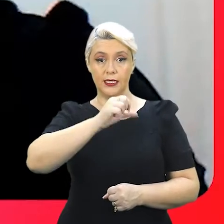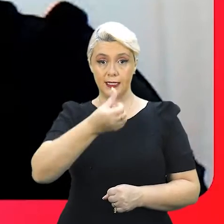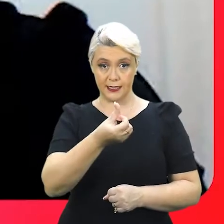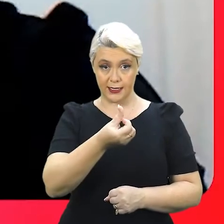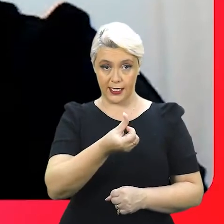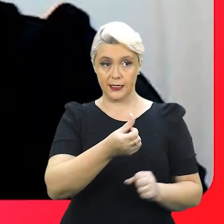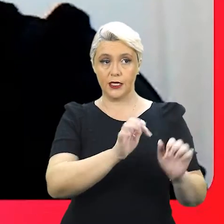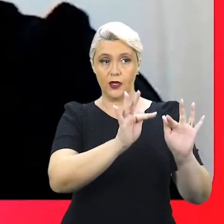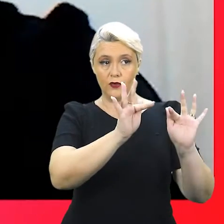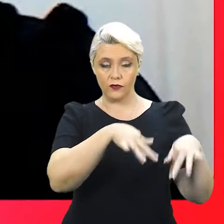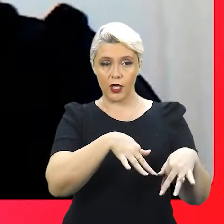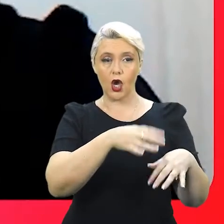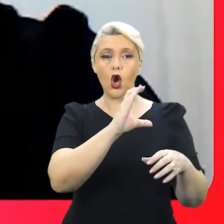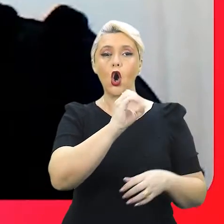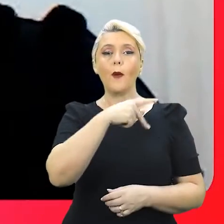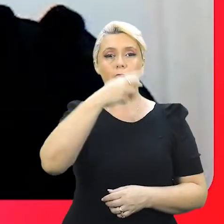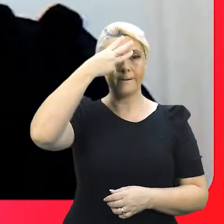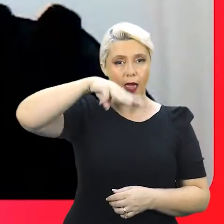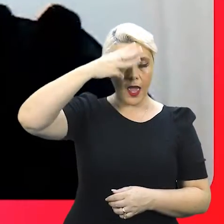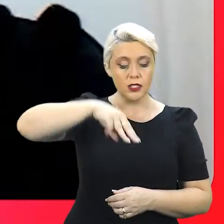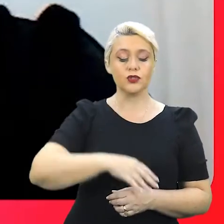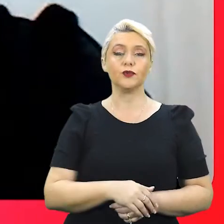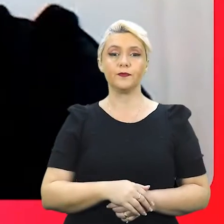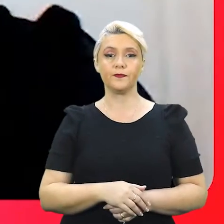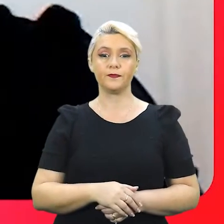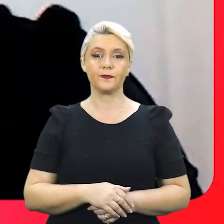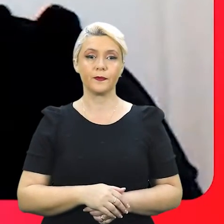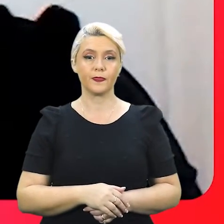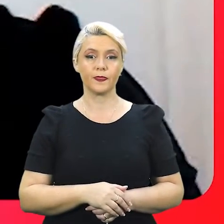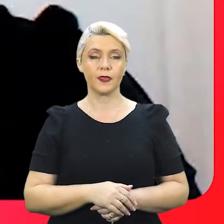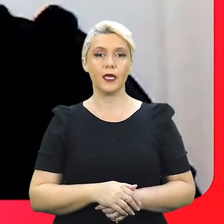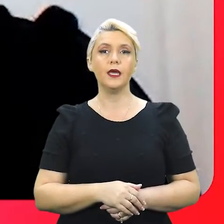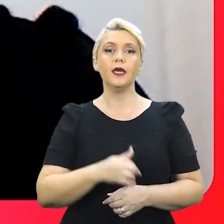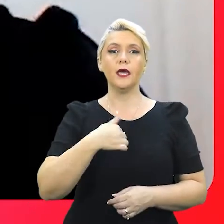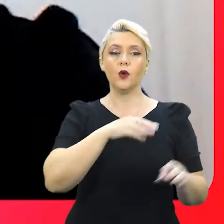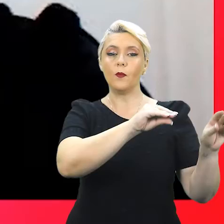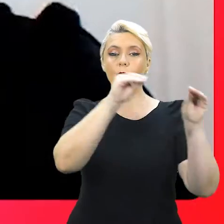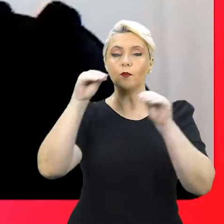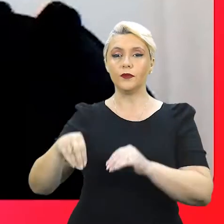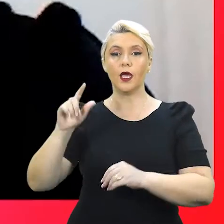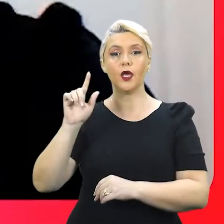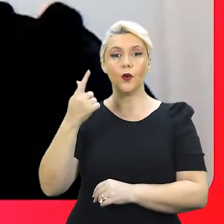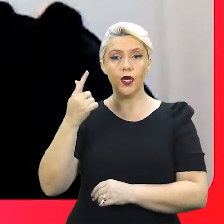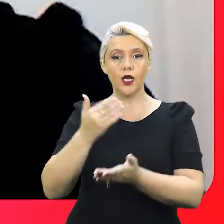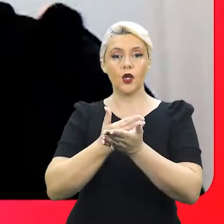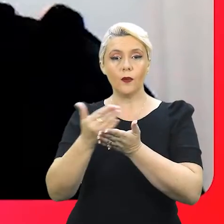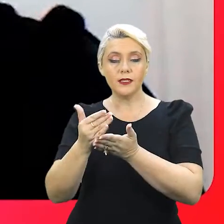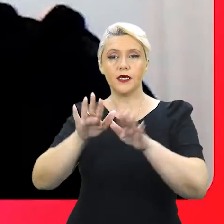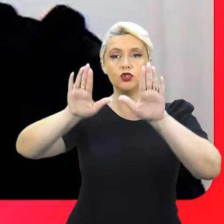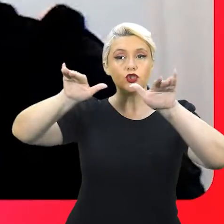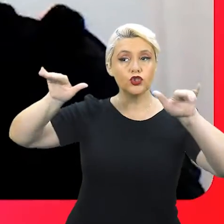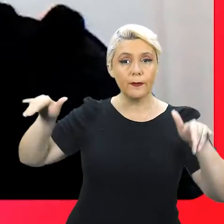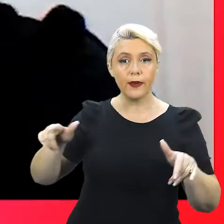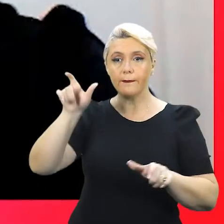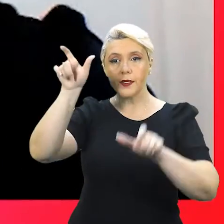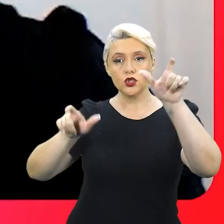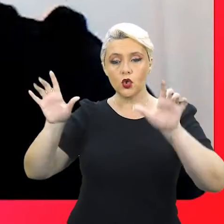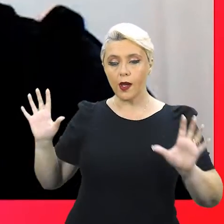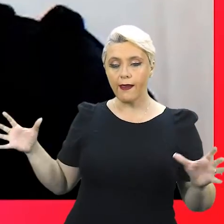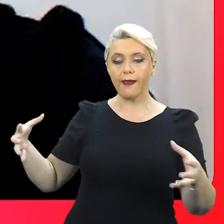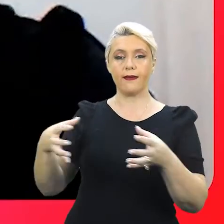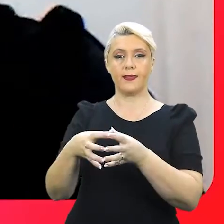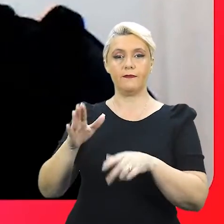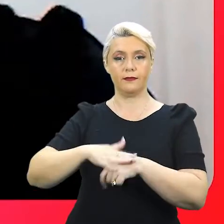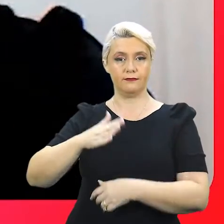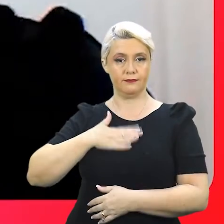depois da Copa do México, né, eu, em Goiânia, comecei a montar essa equipe. E, graças a